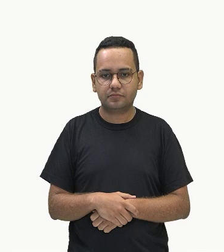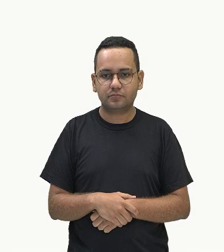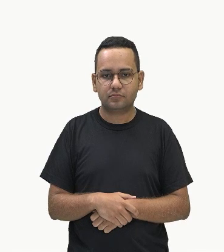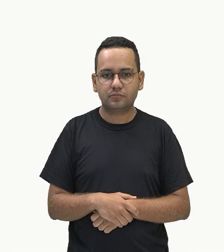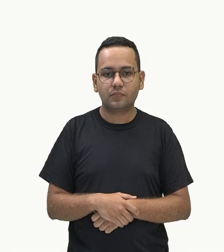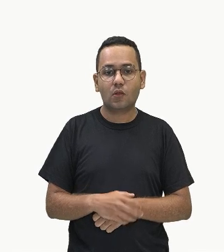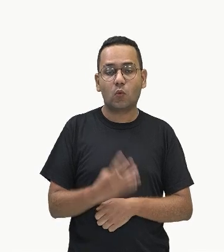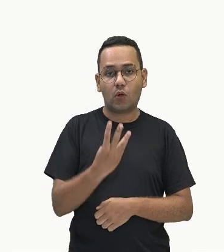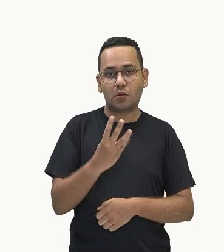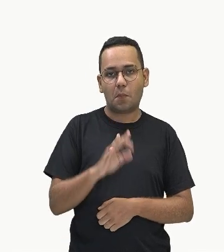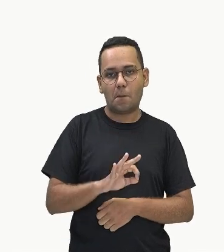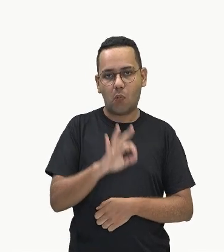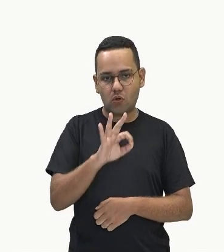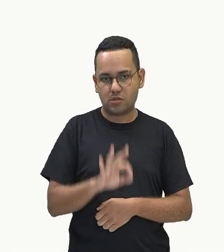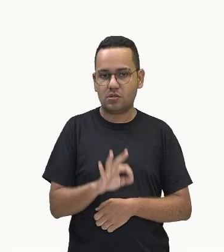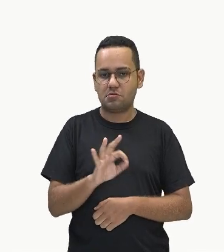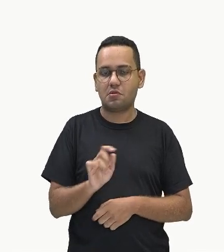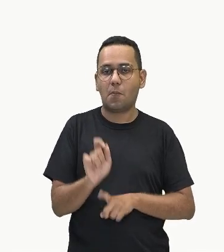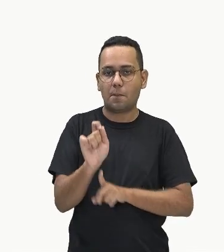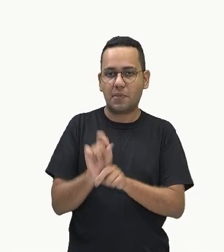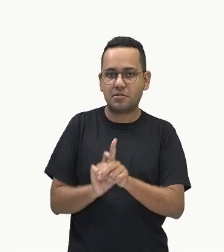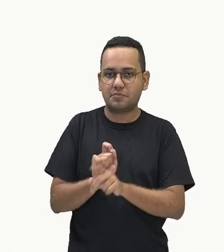4% ao mês.